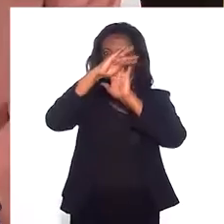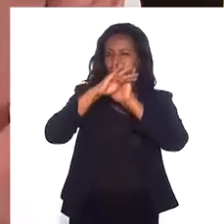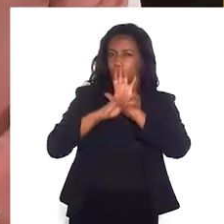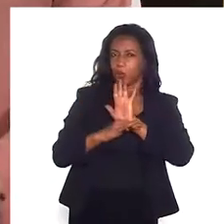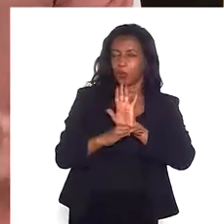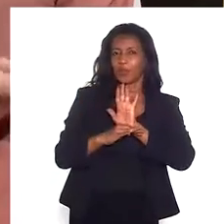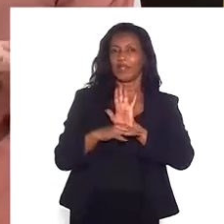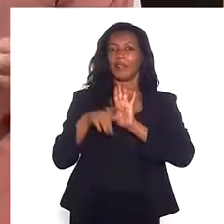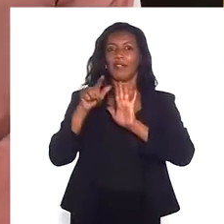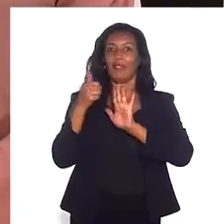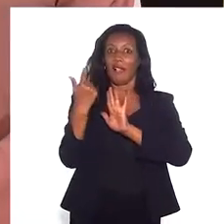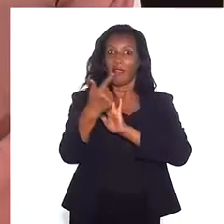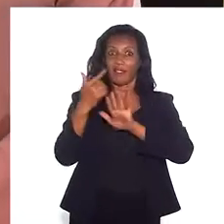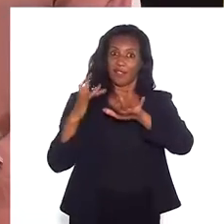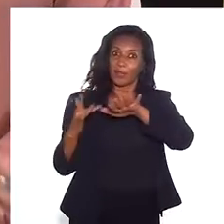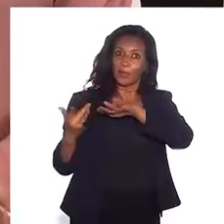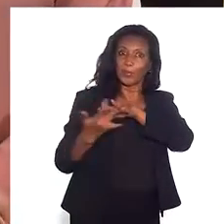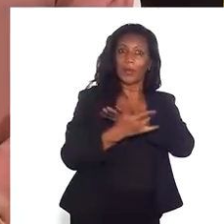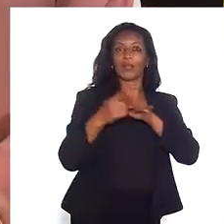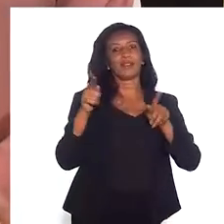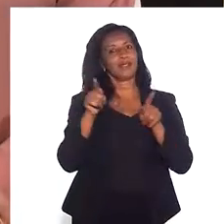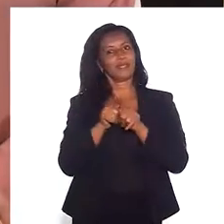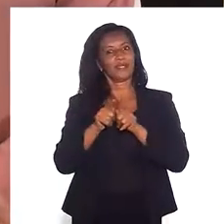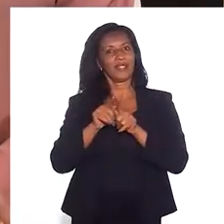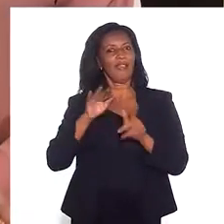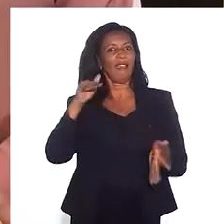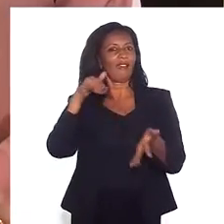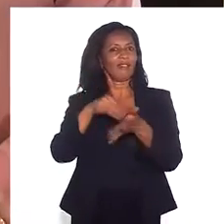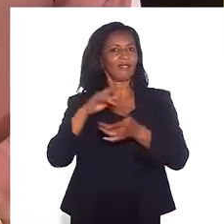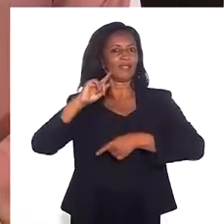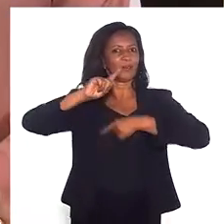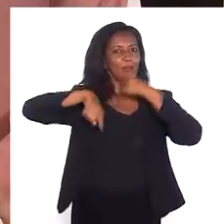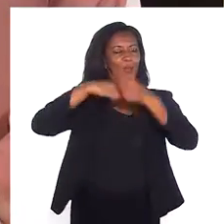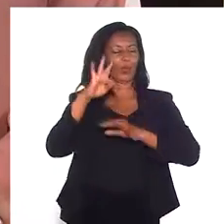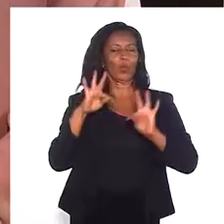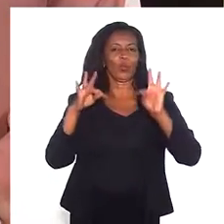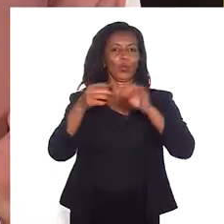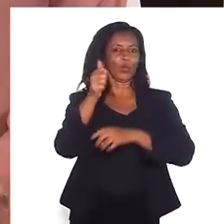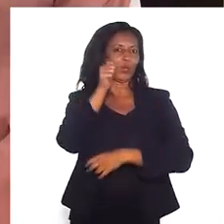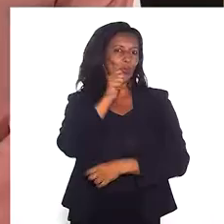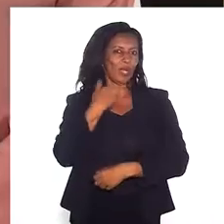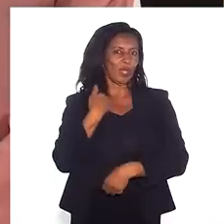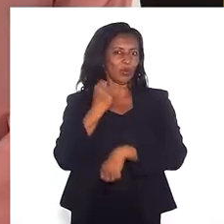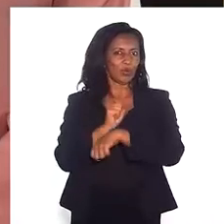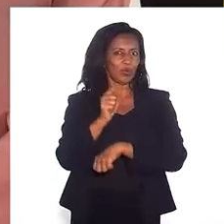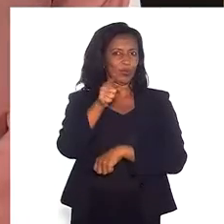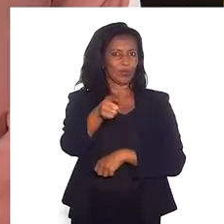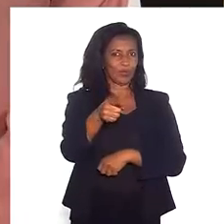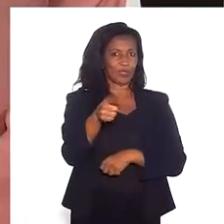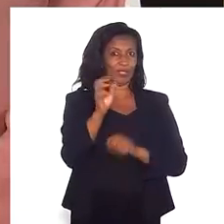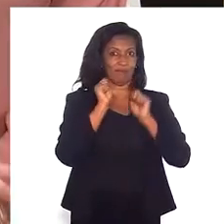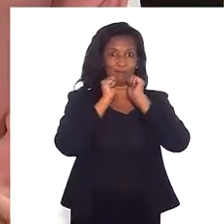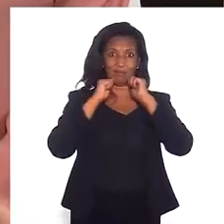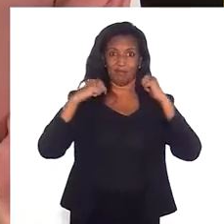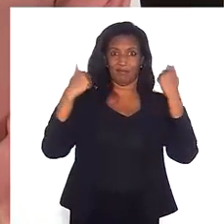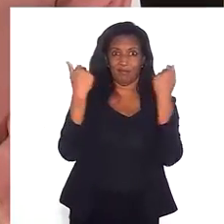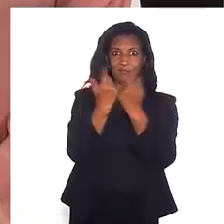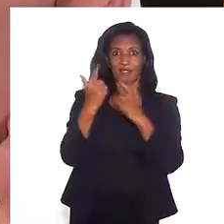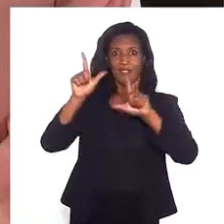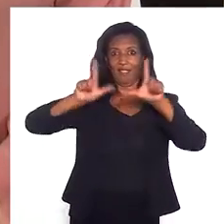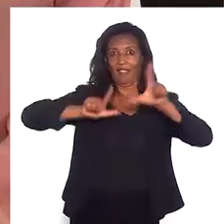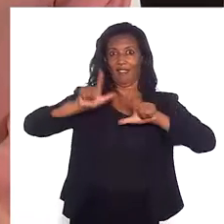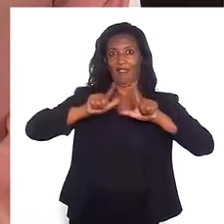alerj.rj.gov.br. Acompanhe toda a nossa programação através das nossas redes sociais. Até o próximo Toda Mulher. Eu espero